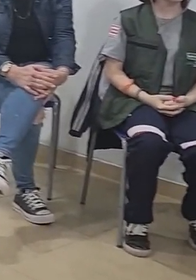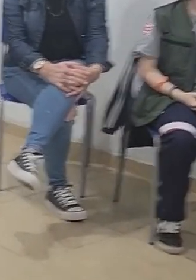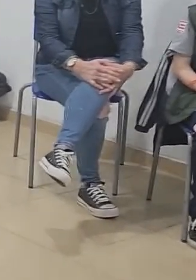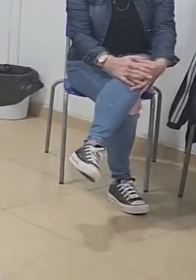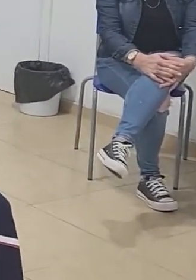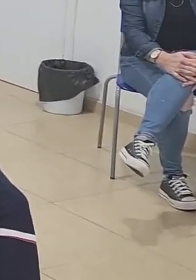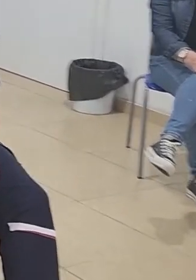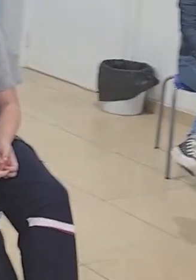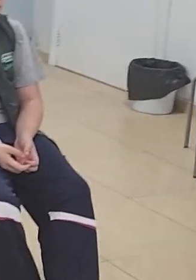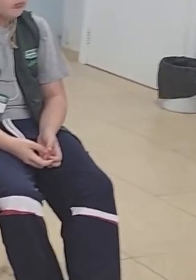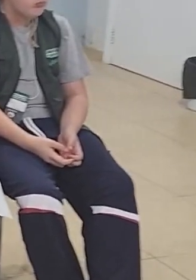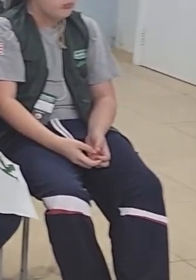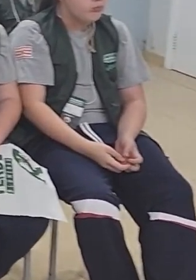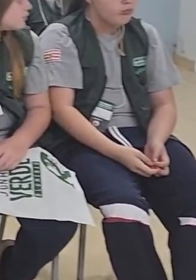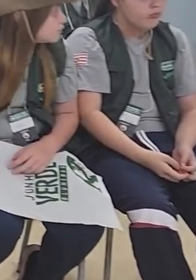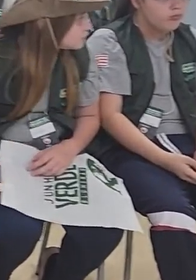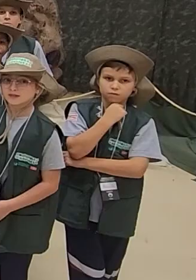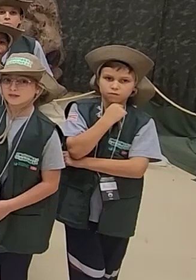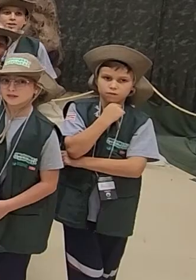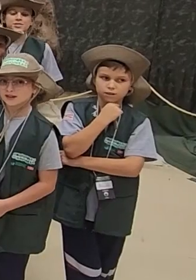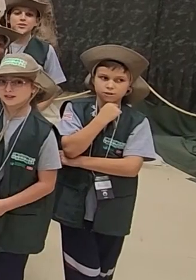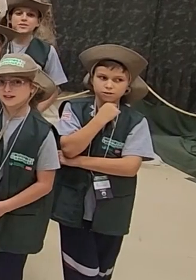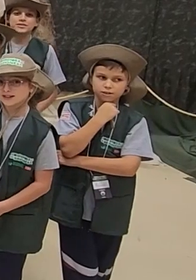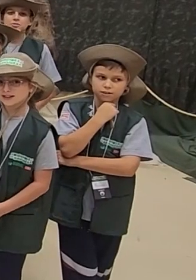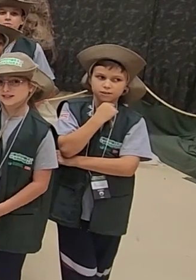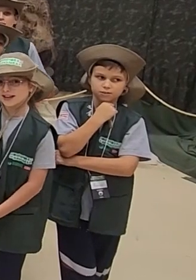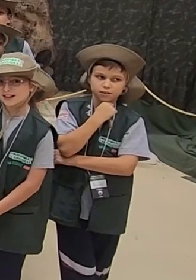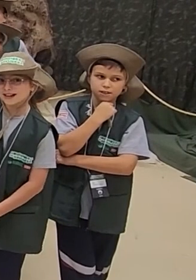a gente tem também a questão do Polícia Militar Ambiental,